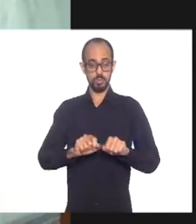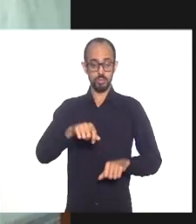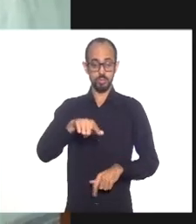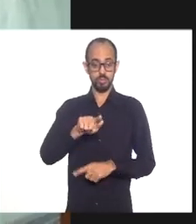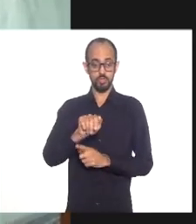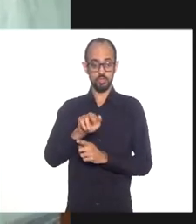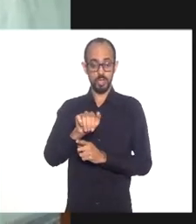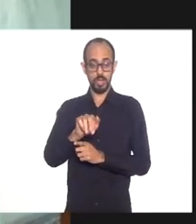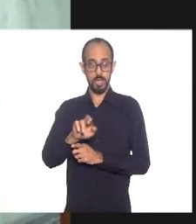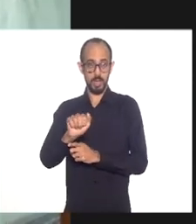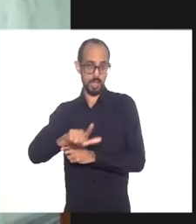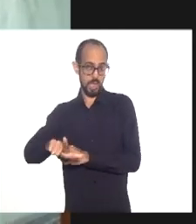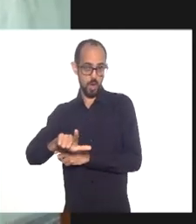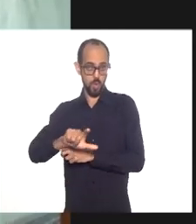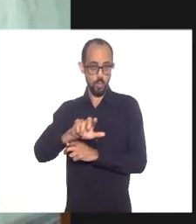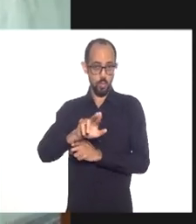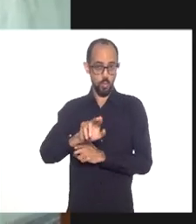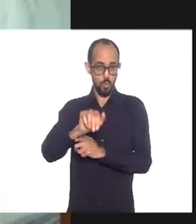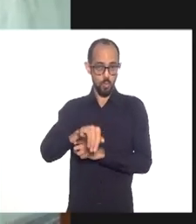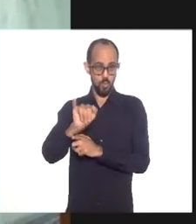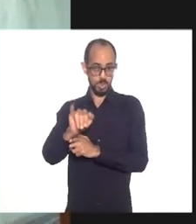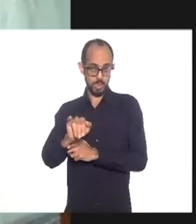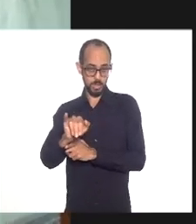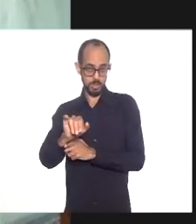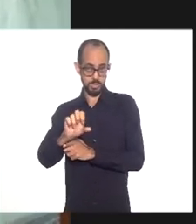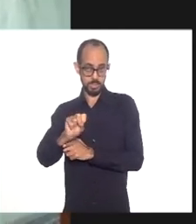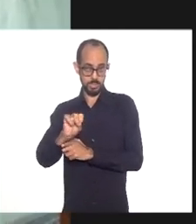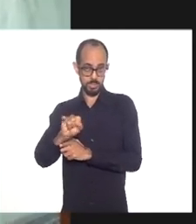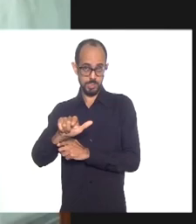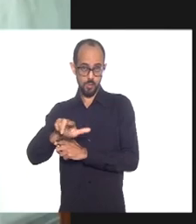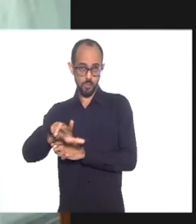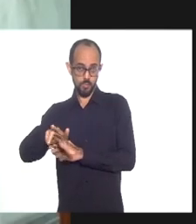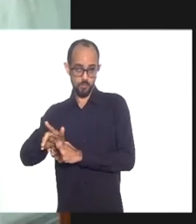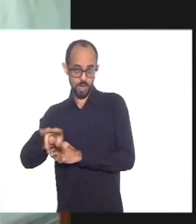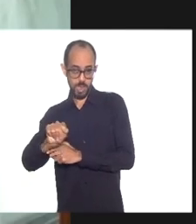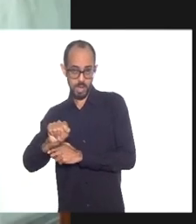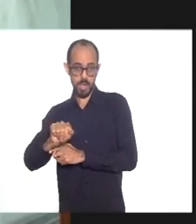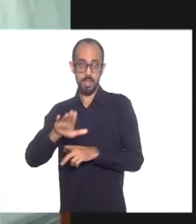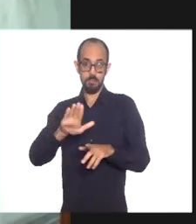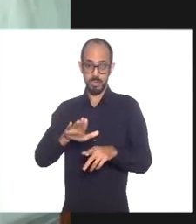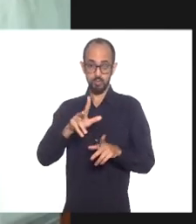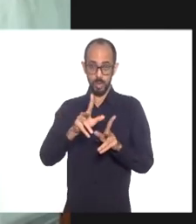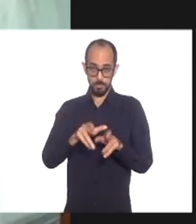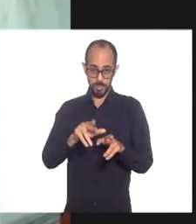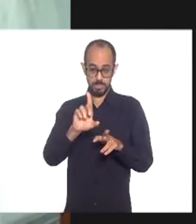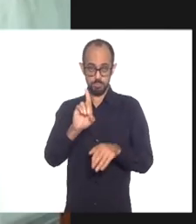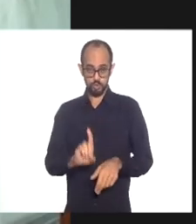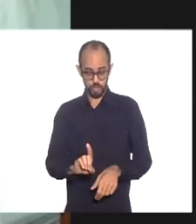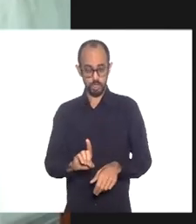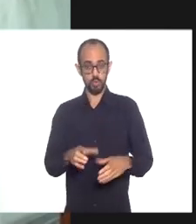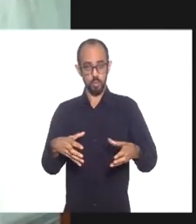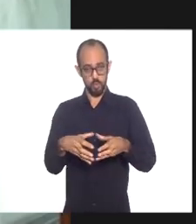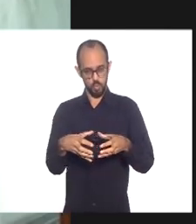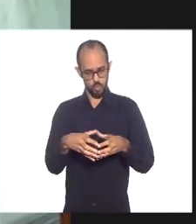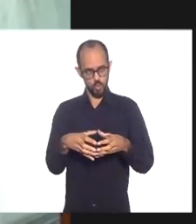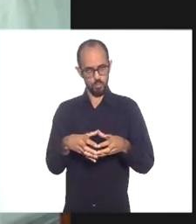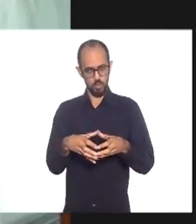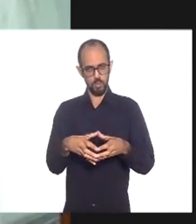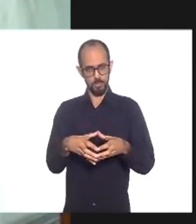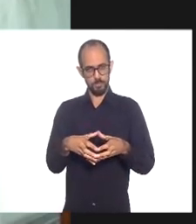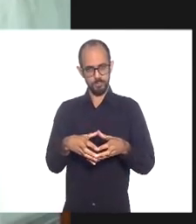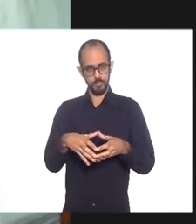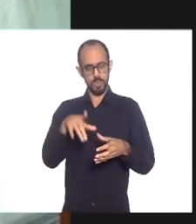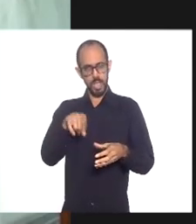Luni Silva, mas foi a mesma diretoria, e essa estratégia